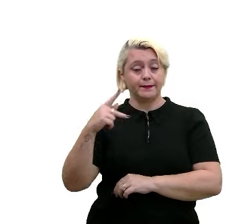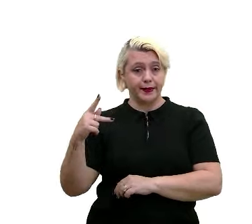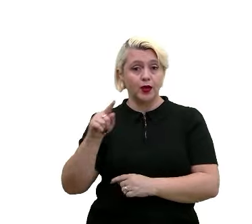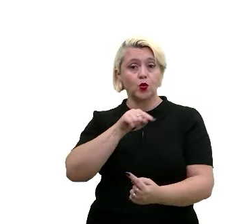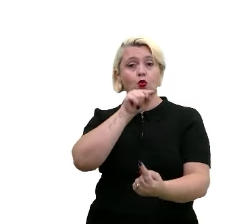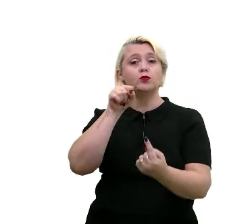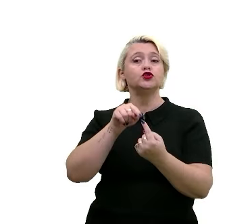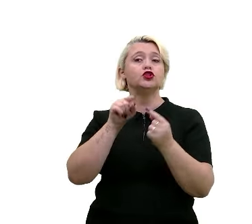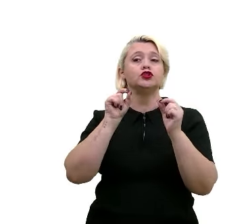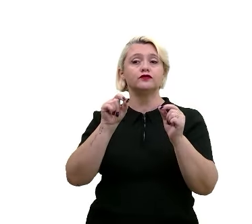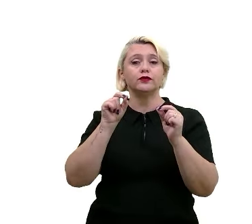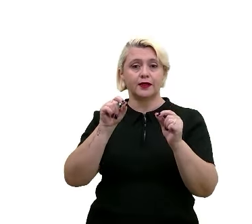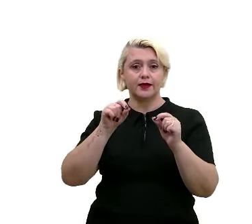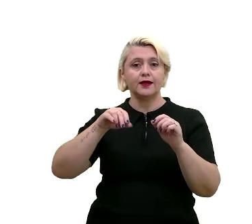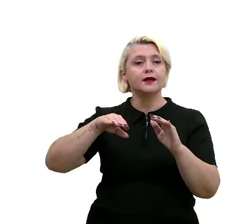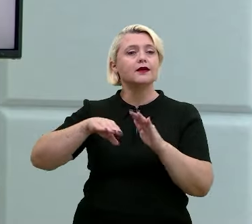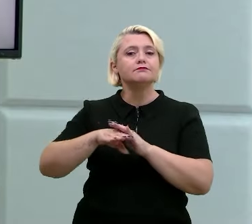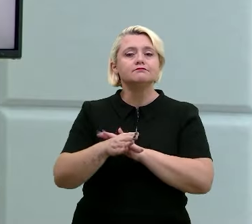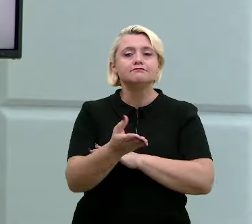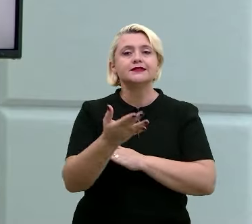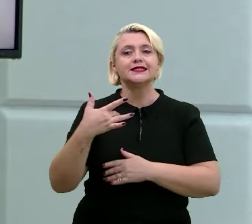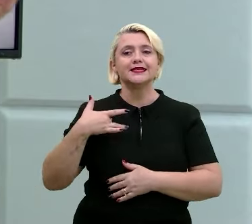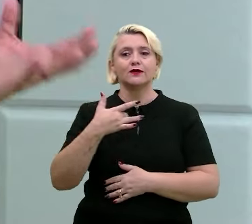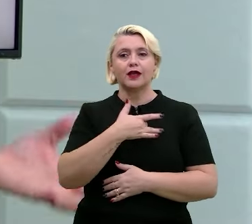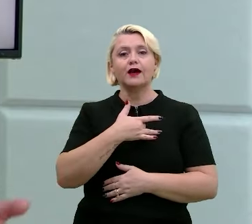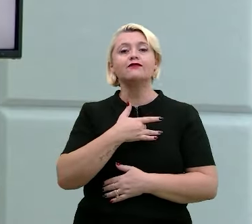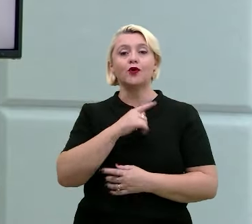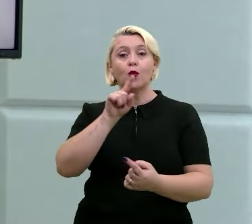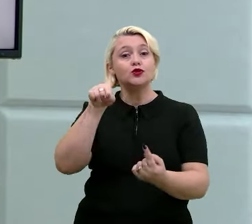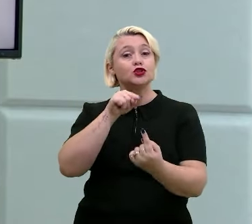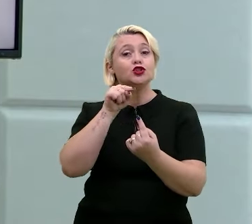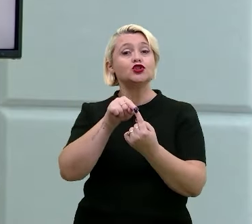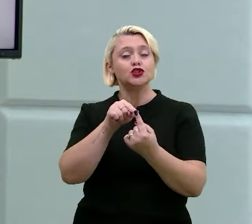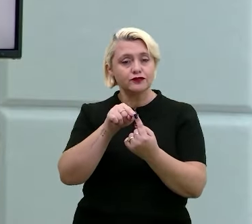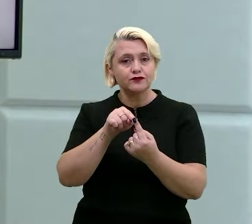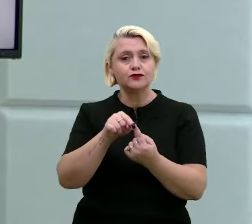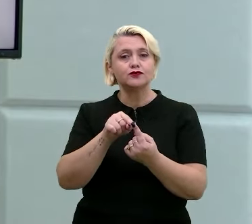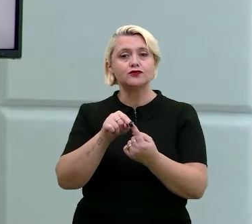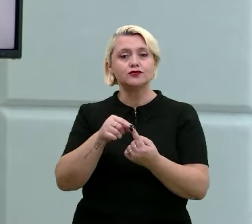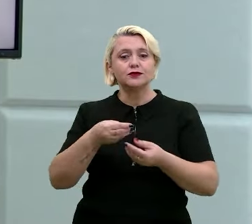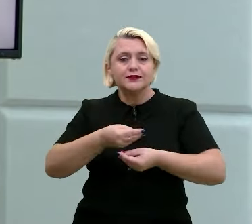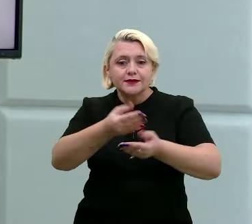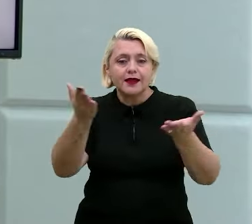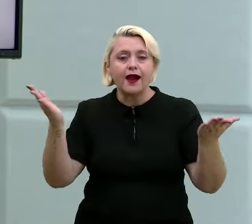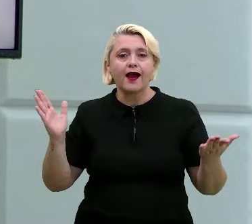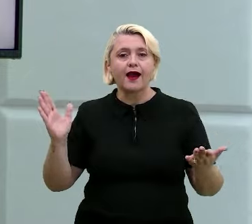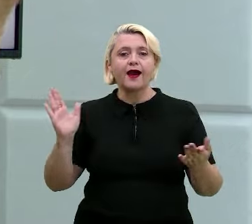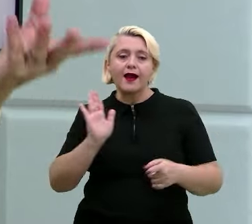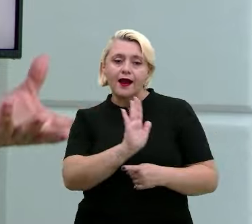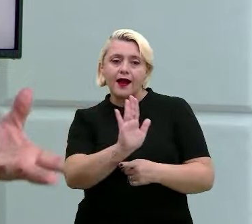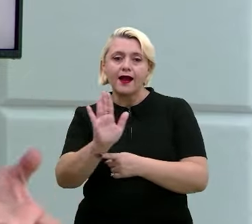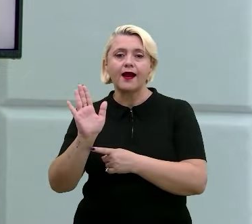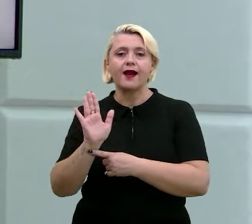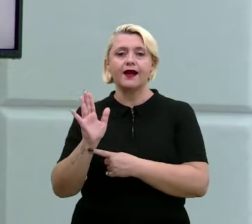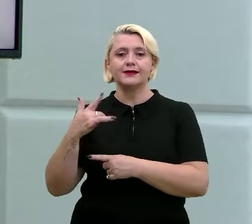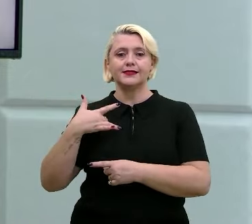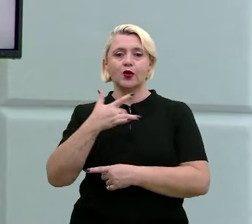de promover hábitos saudáveis, para promover hábitos saudáveis, com o objetivo de